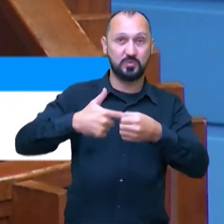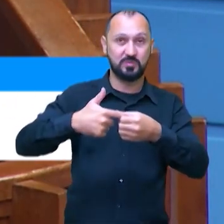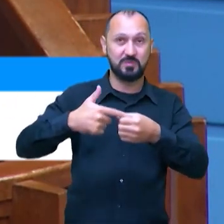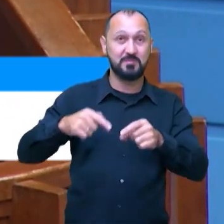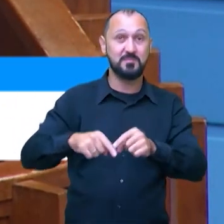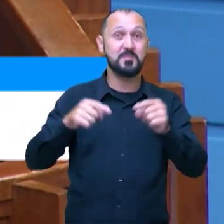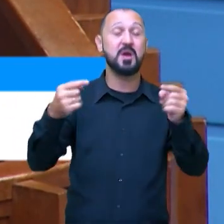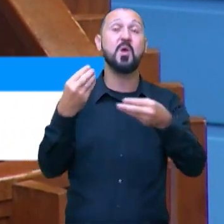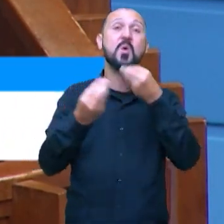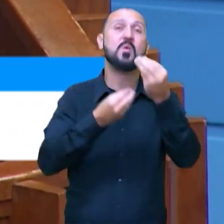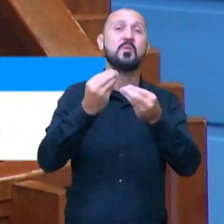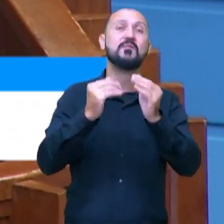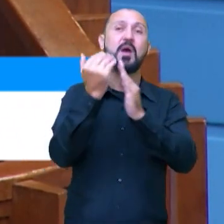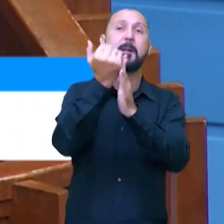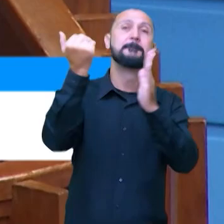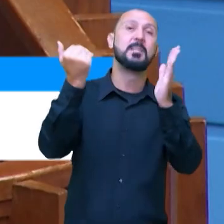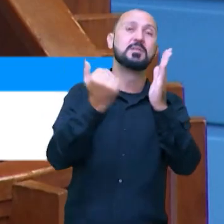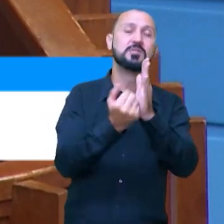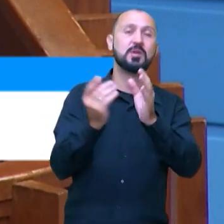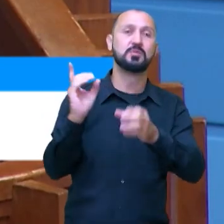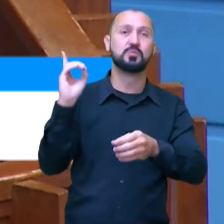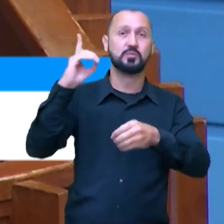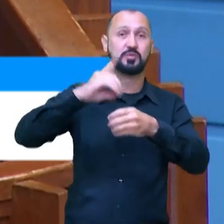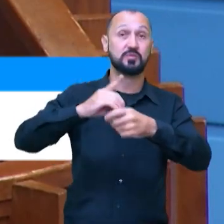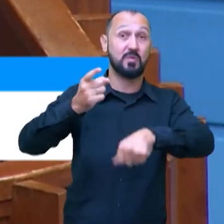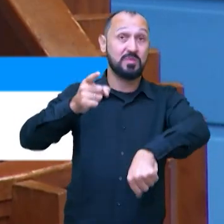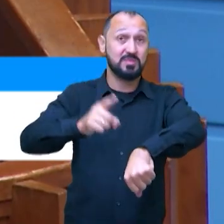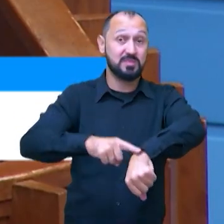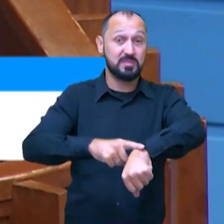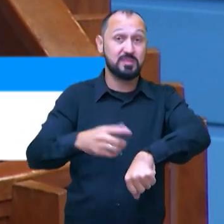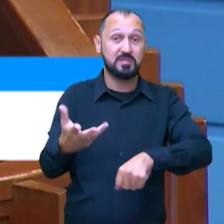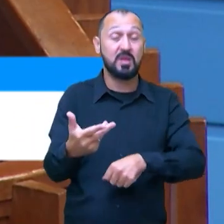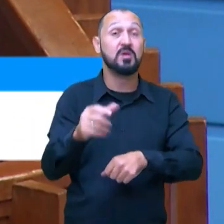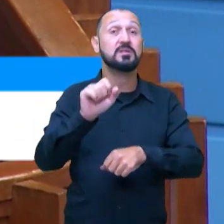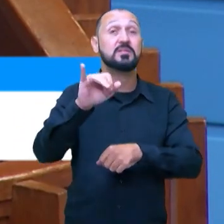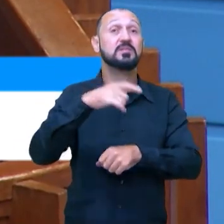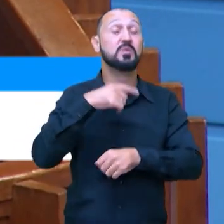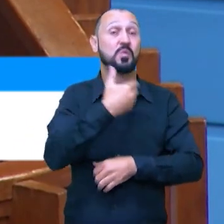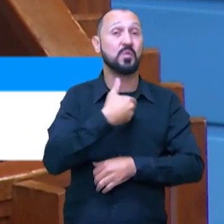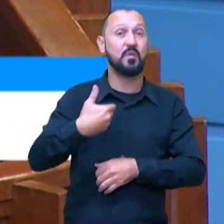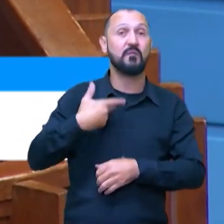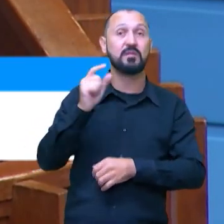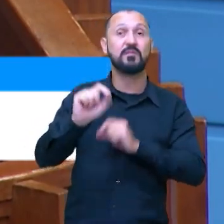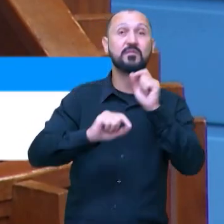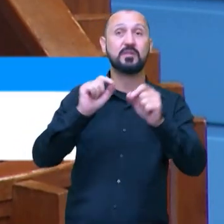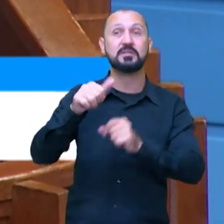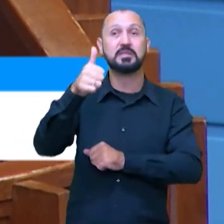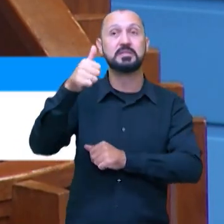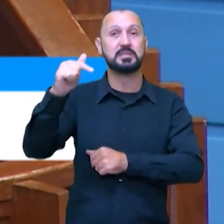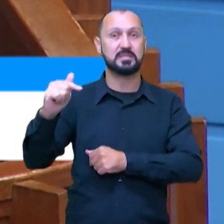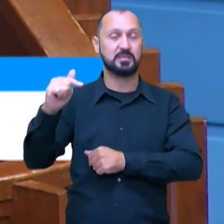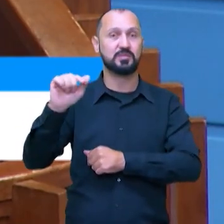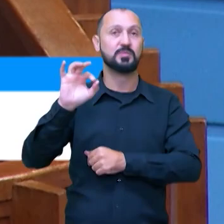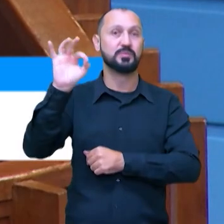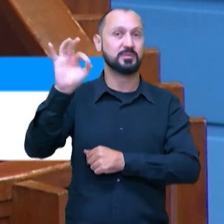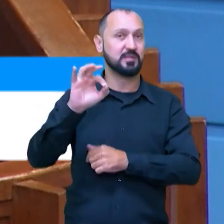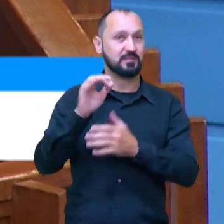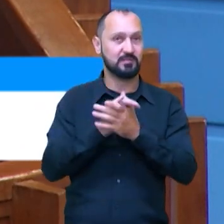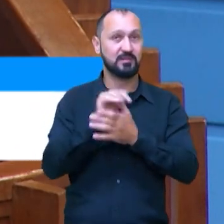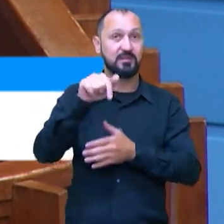quando, na verdade, como é que vai baixar o litro do diesel imediatamente se o governo está dizendo que a alíquota é